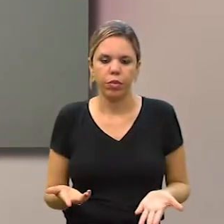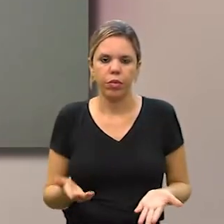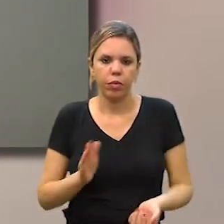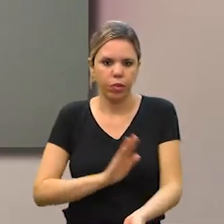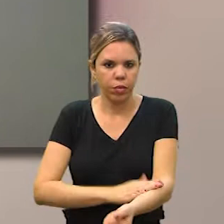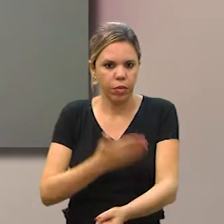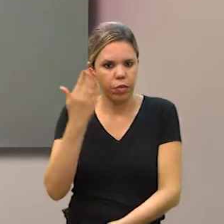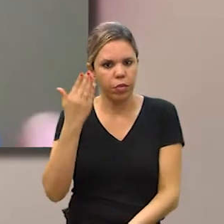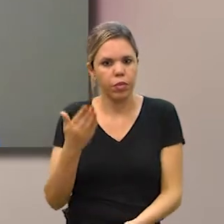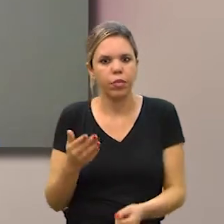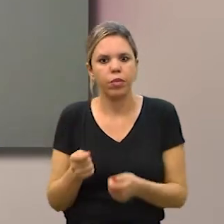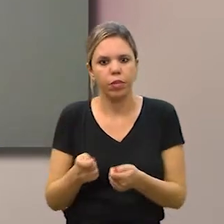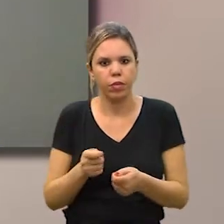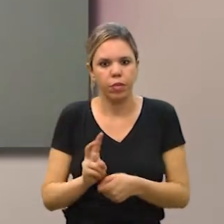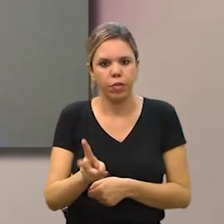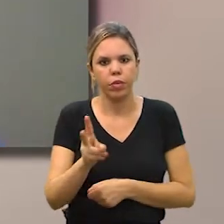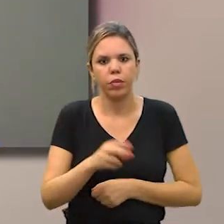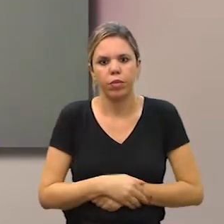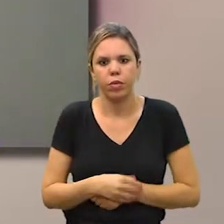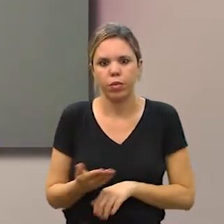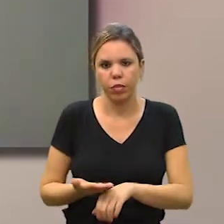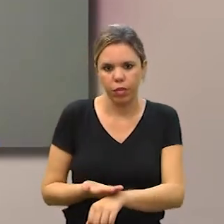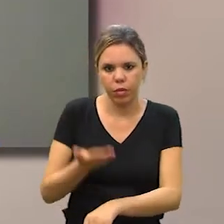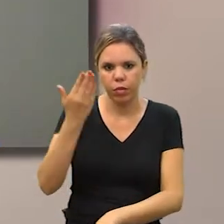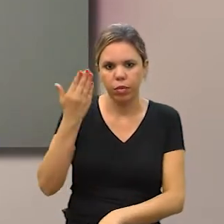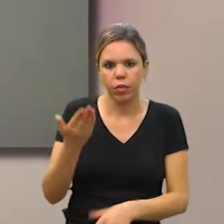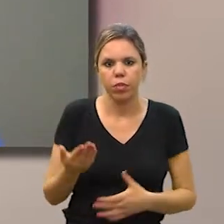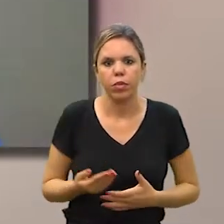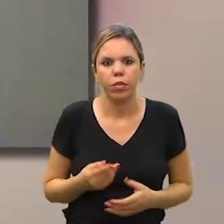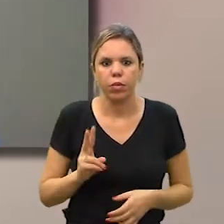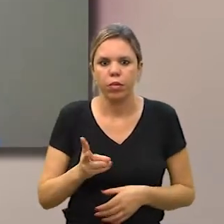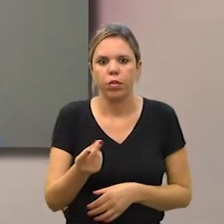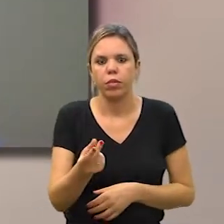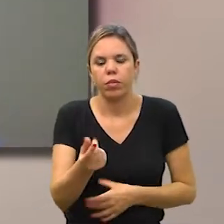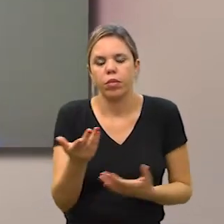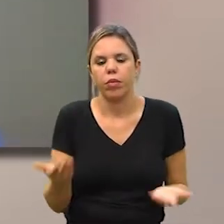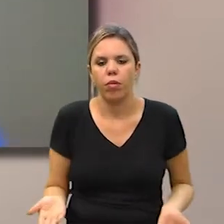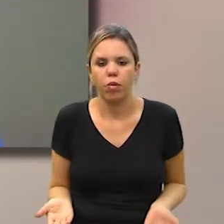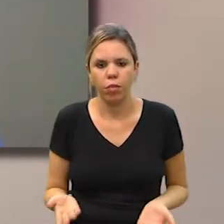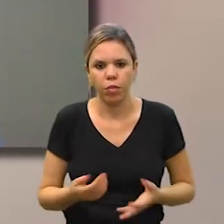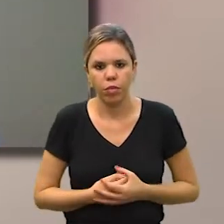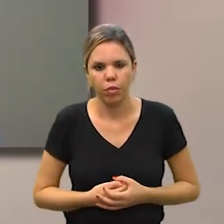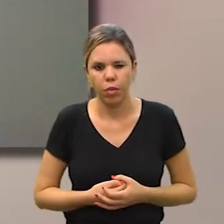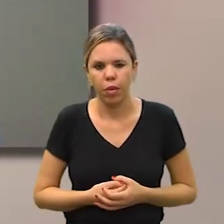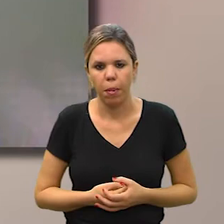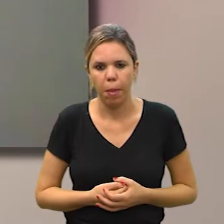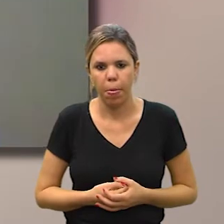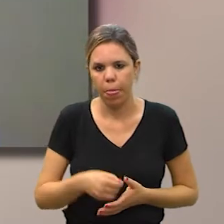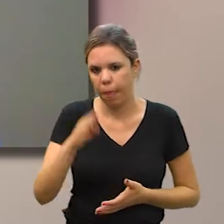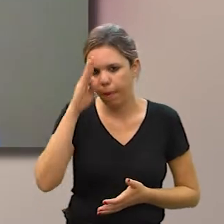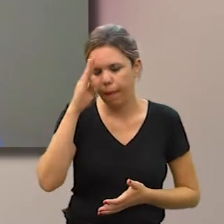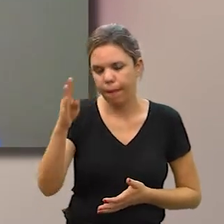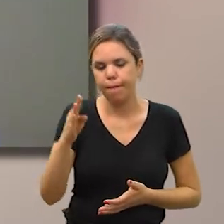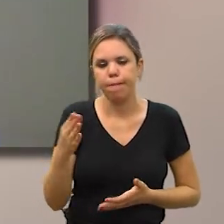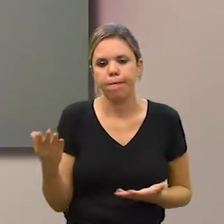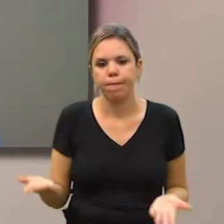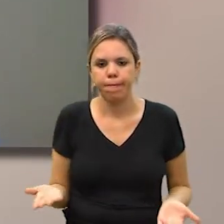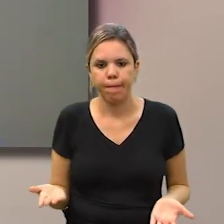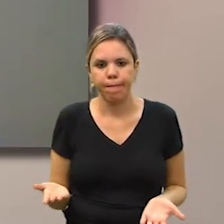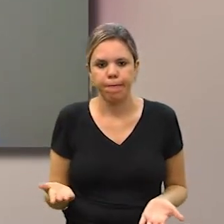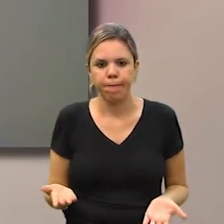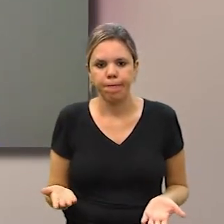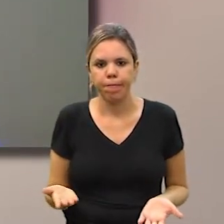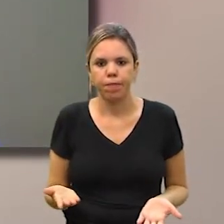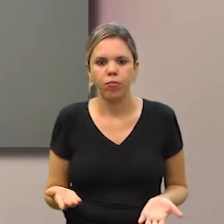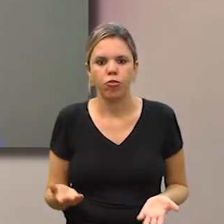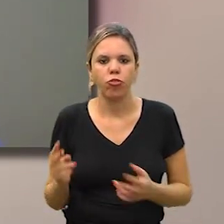a pressão fica mantida alta elevada o tempo todo e e o principal motivo